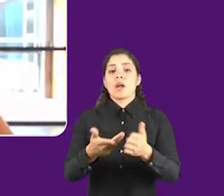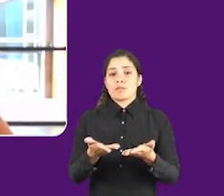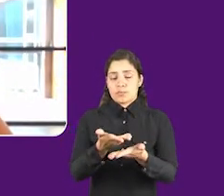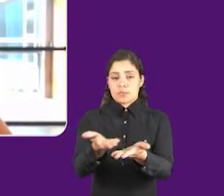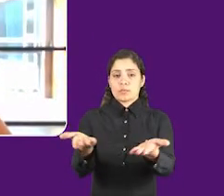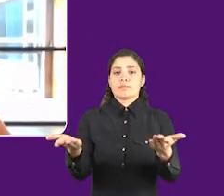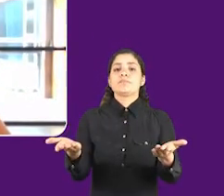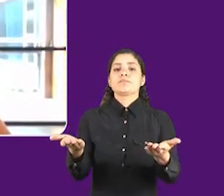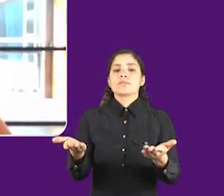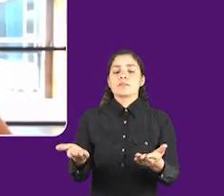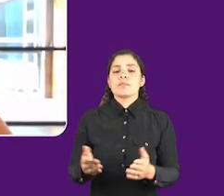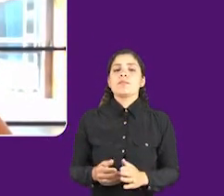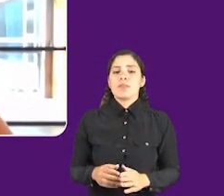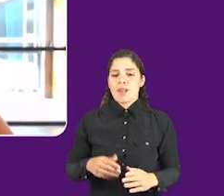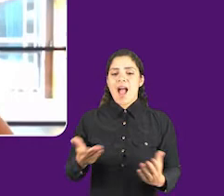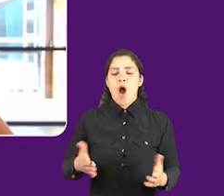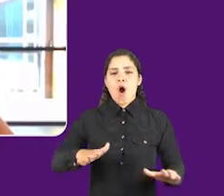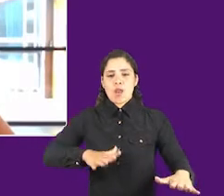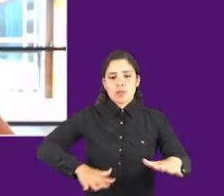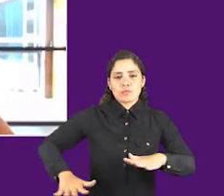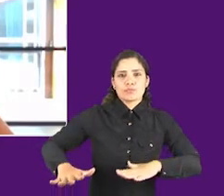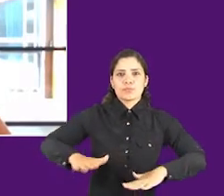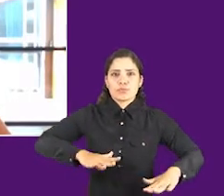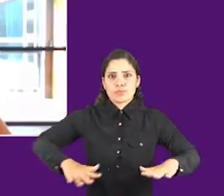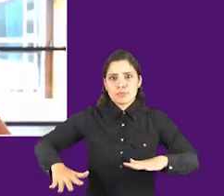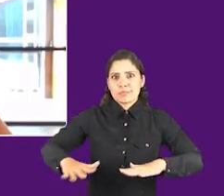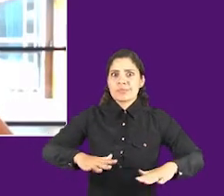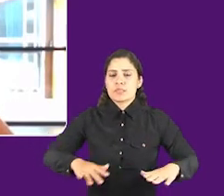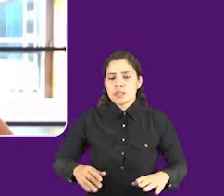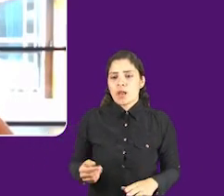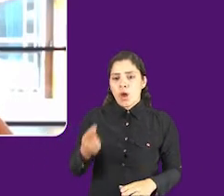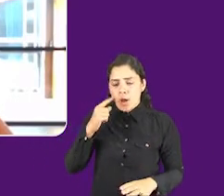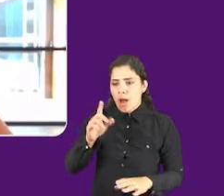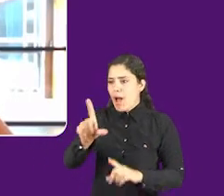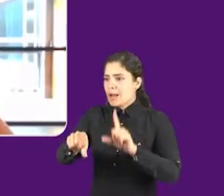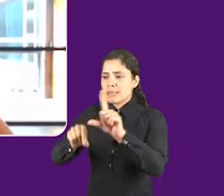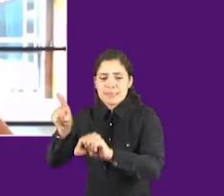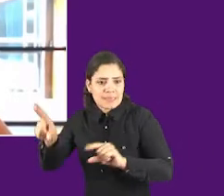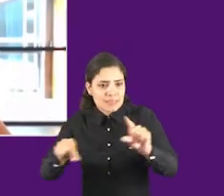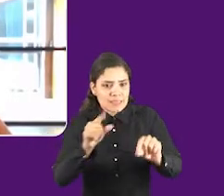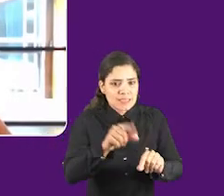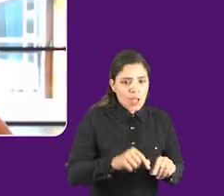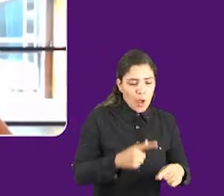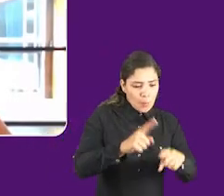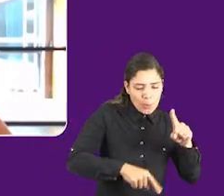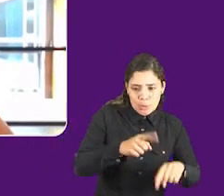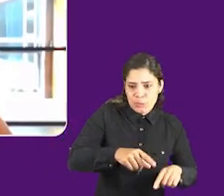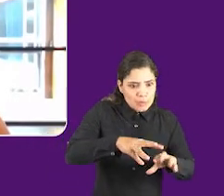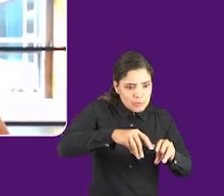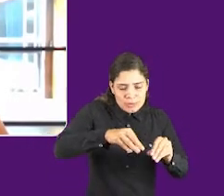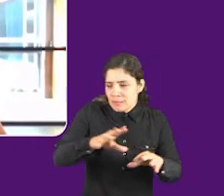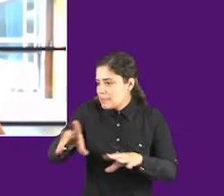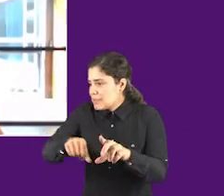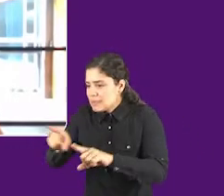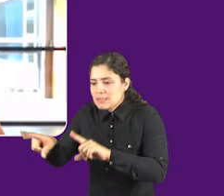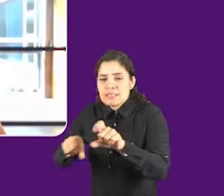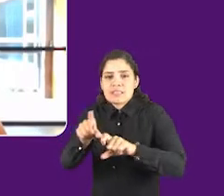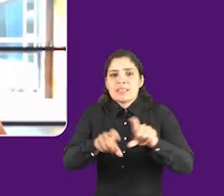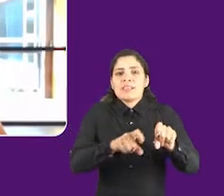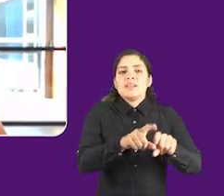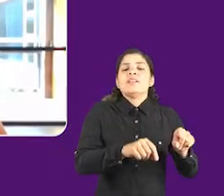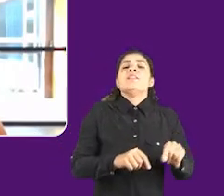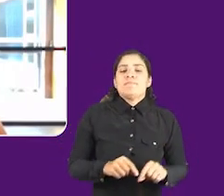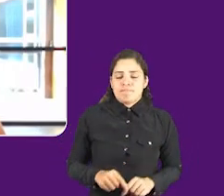movimento da busca de produtos aí de fonte renovável comprar sim série hoje né dentro do portfólio da sua